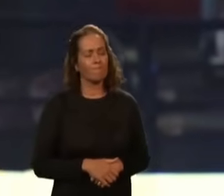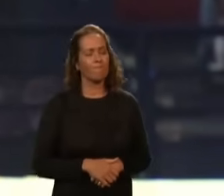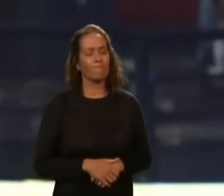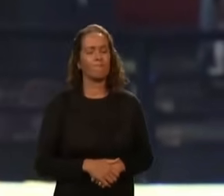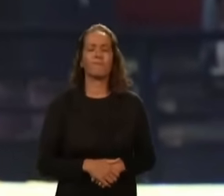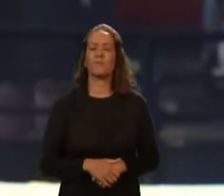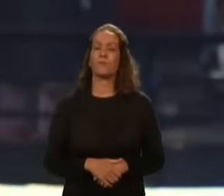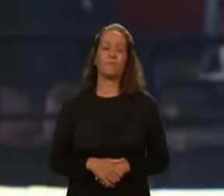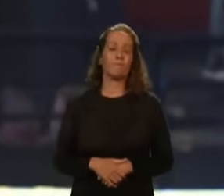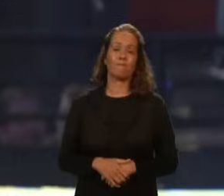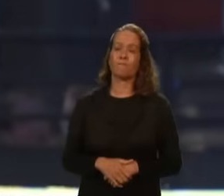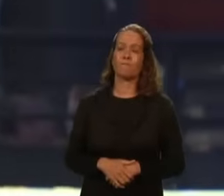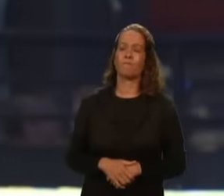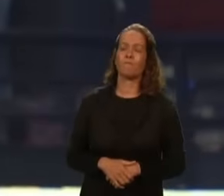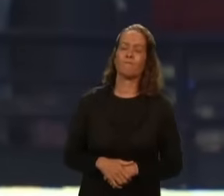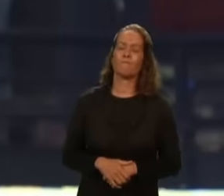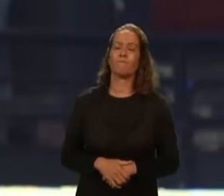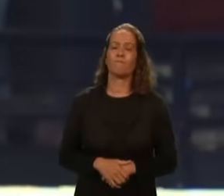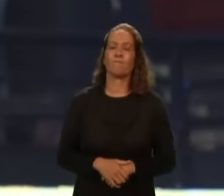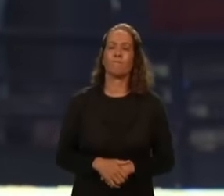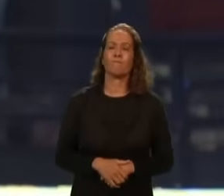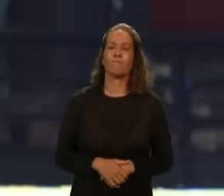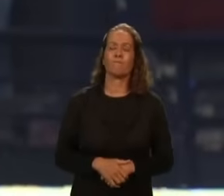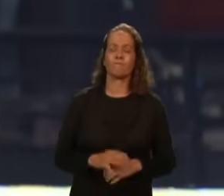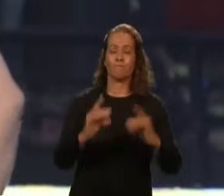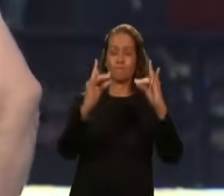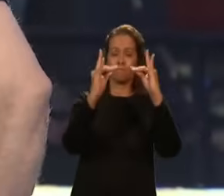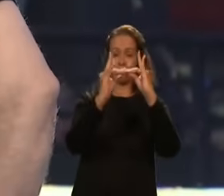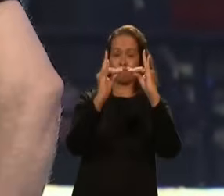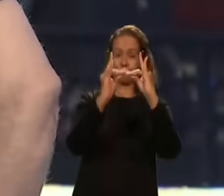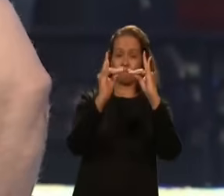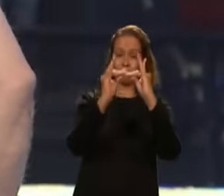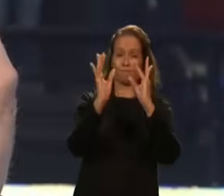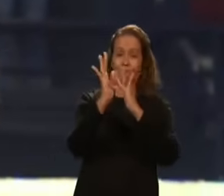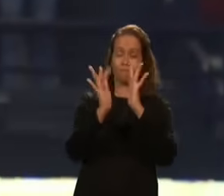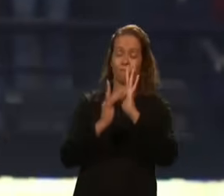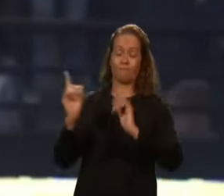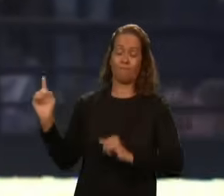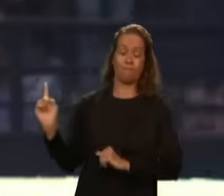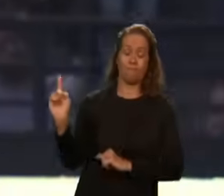Ele chegou num velório e chorou.